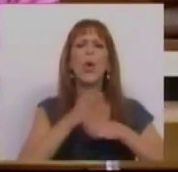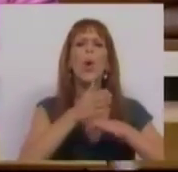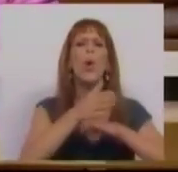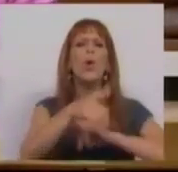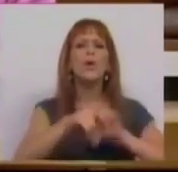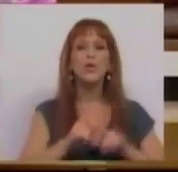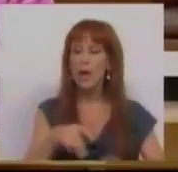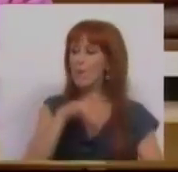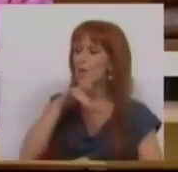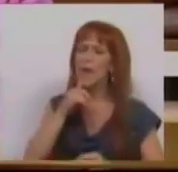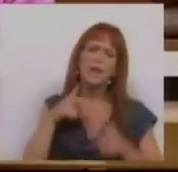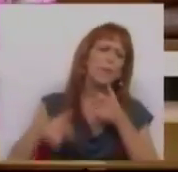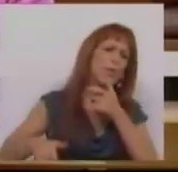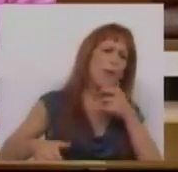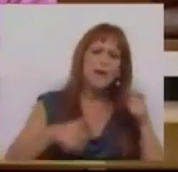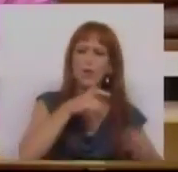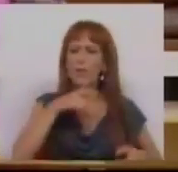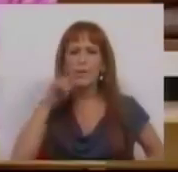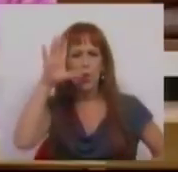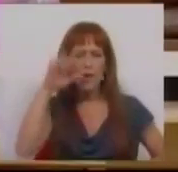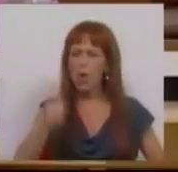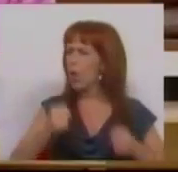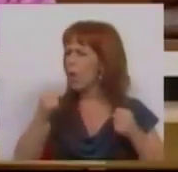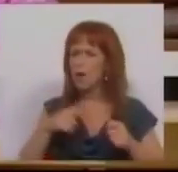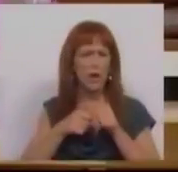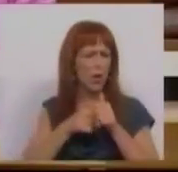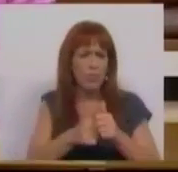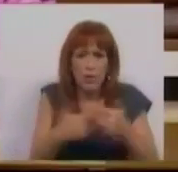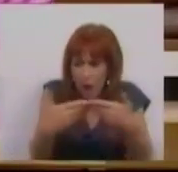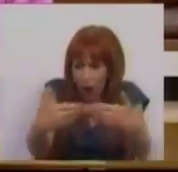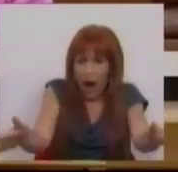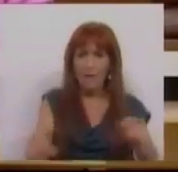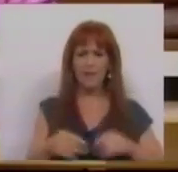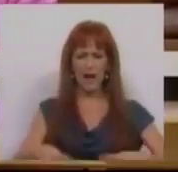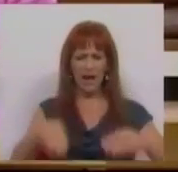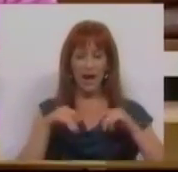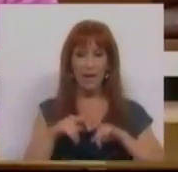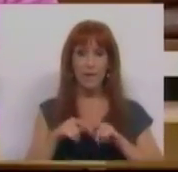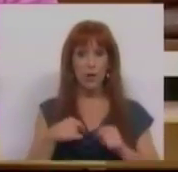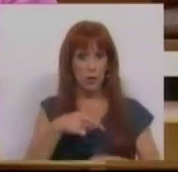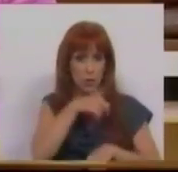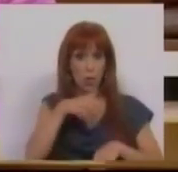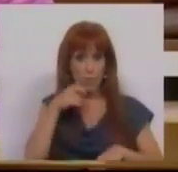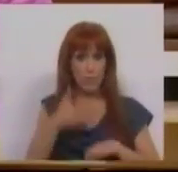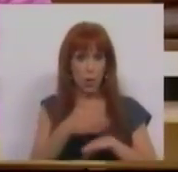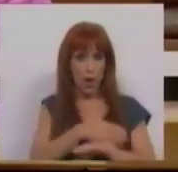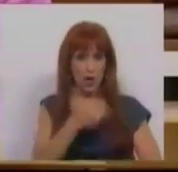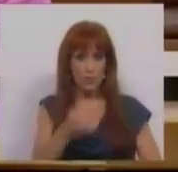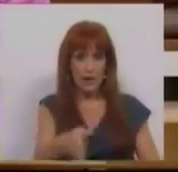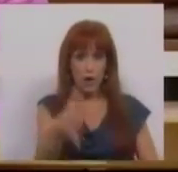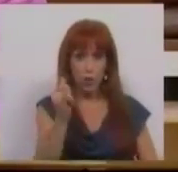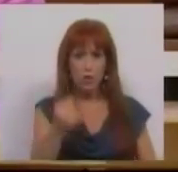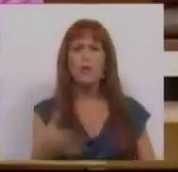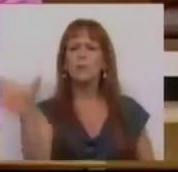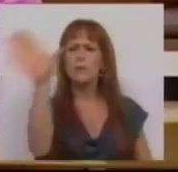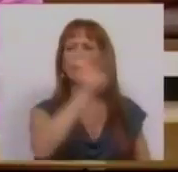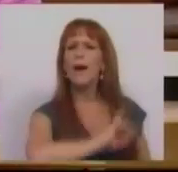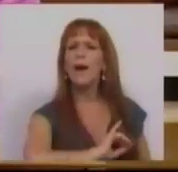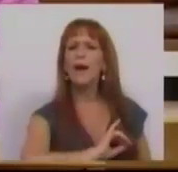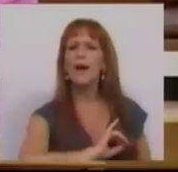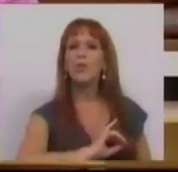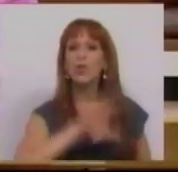continuados? De promessa em promessa, o Governo não consegue cumprir a abertura de camas com que se comprometeu em 2012. E